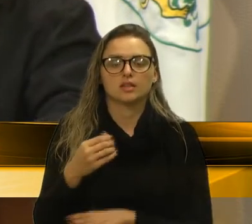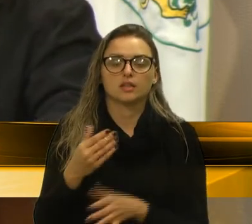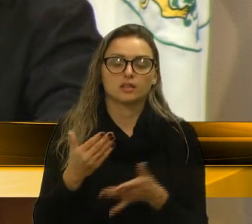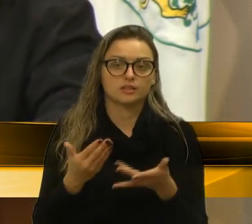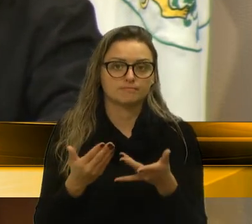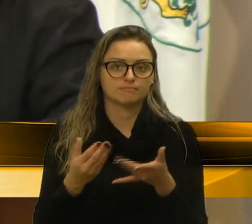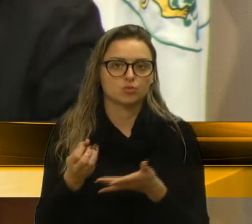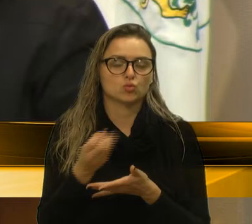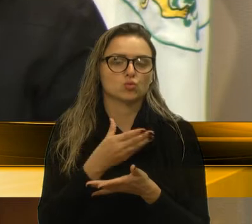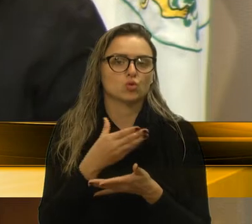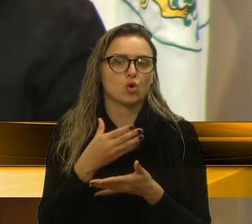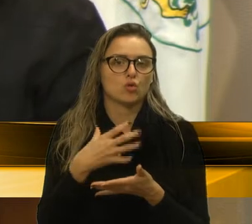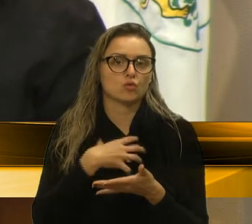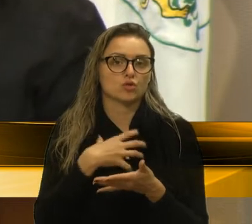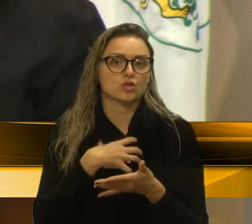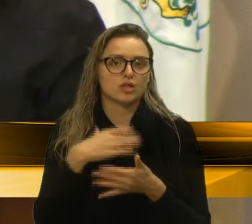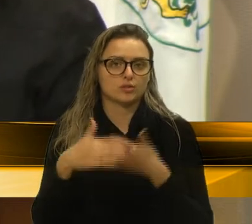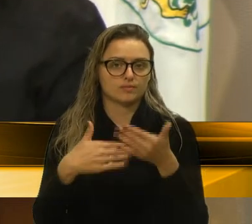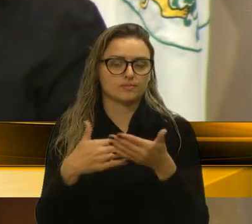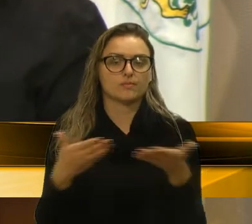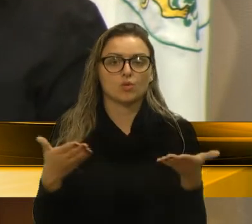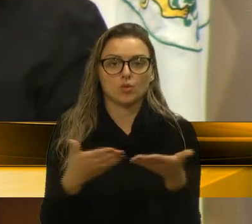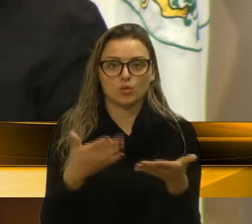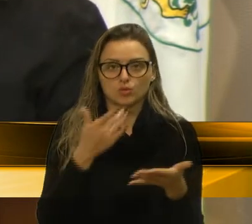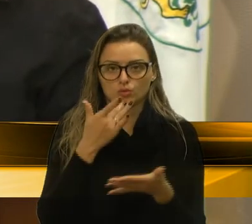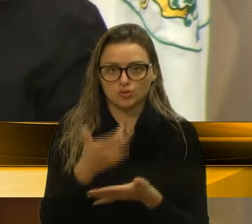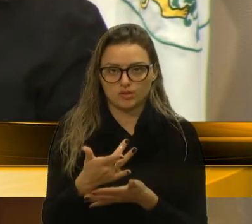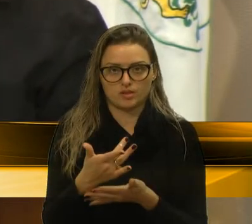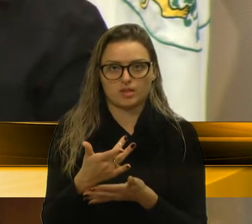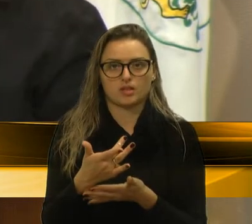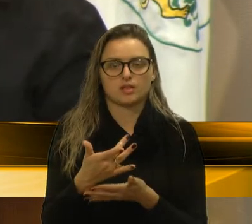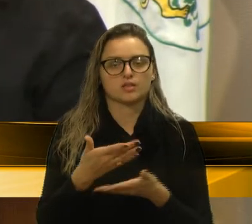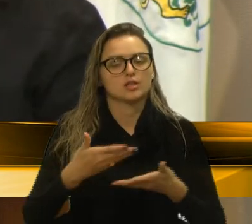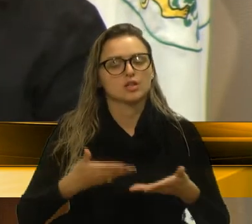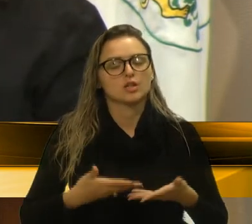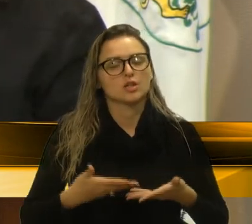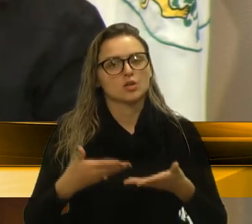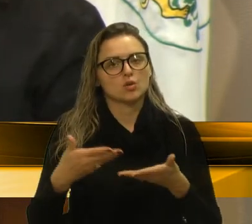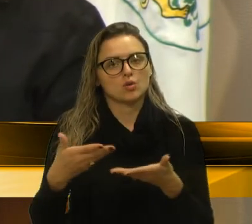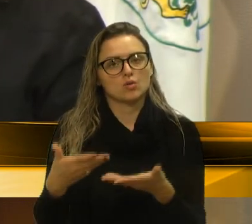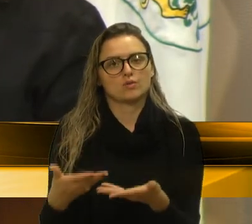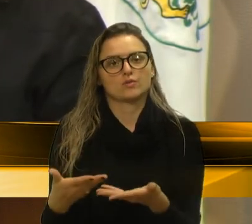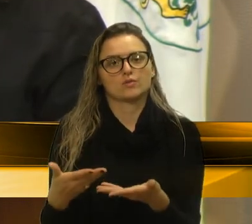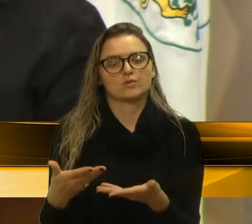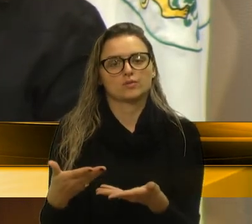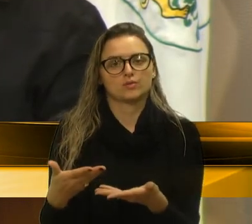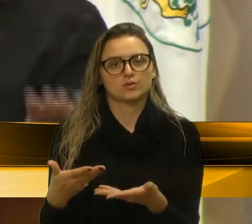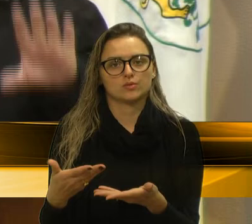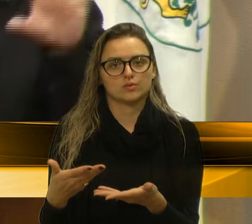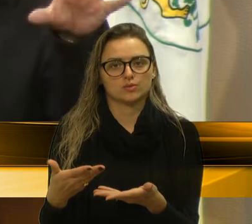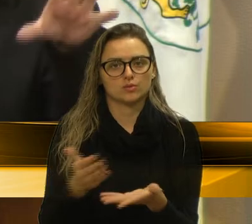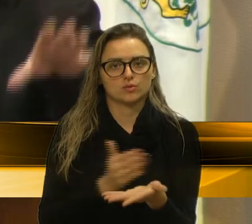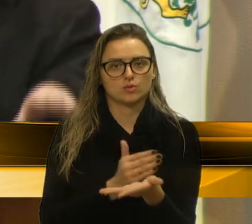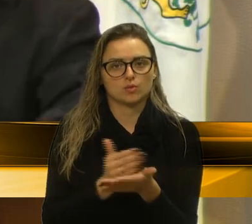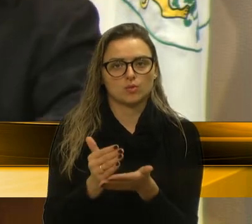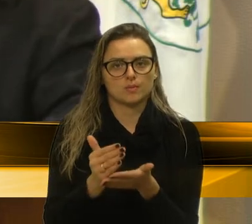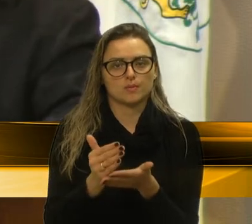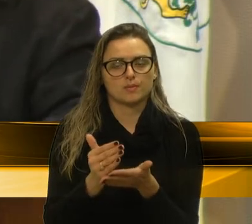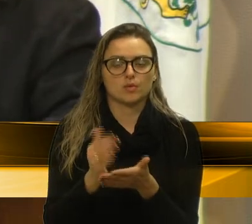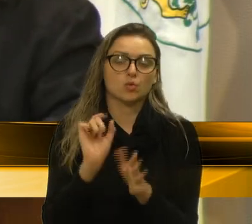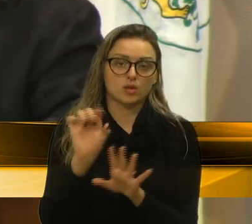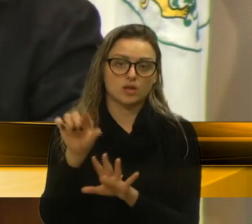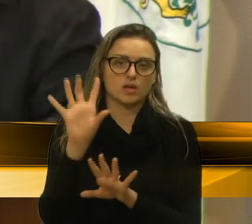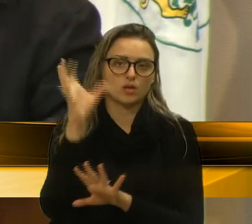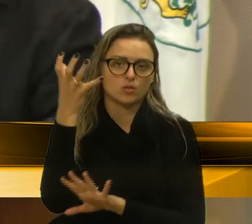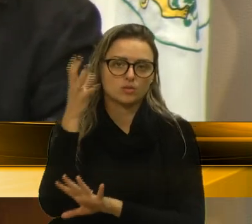possibilidade. Hoje à tarde, a convite, a partir da reunião que aconteceu lá